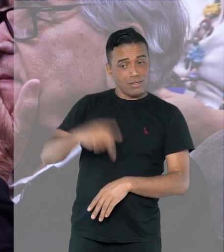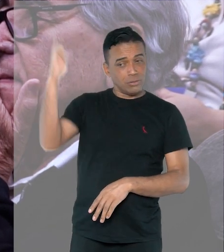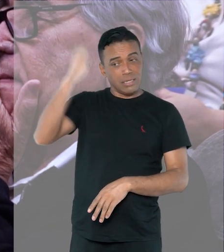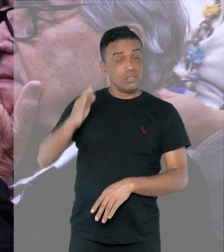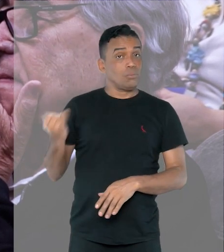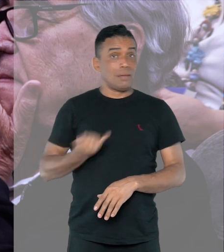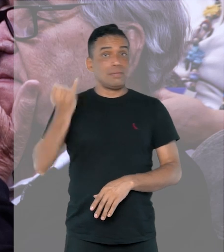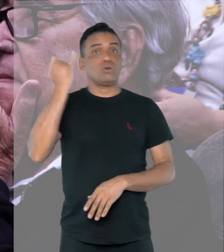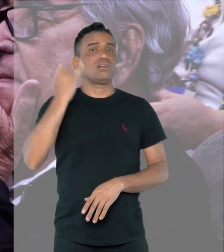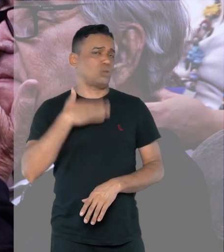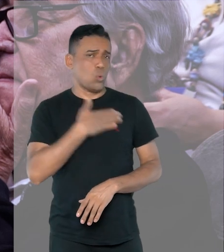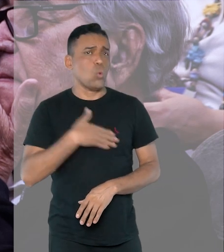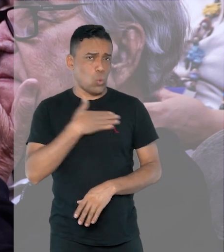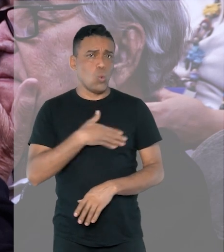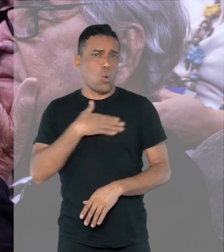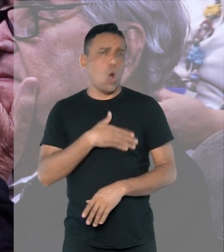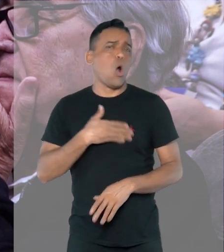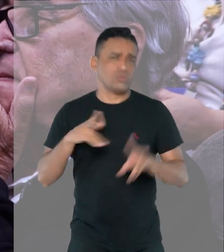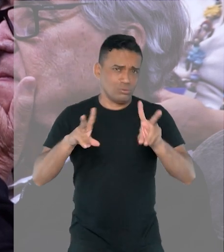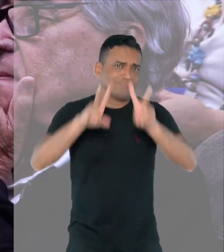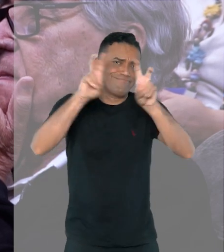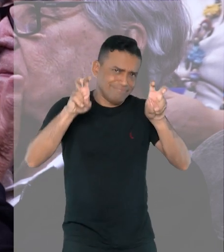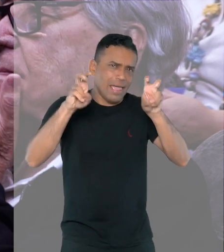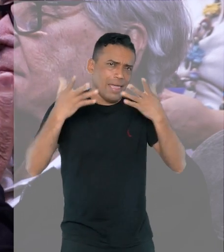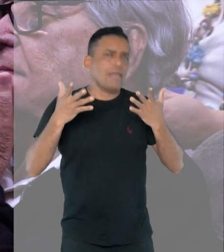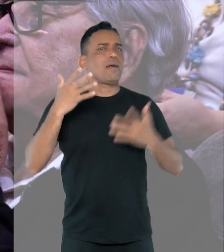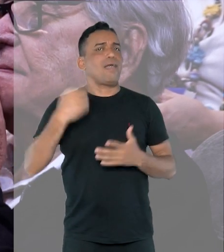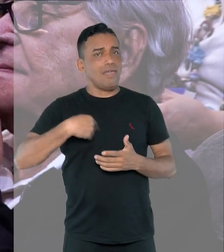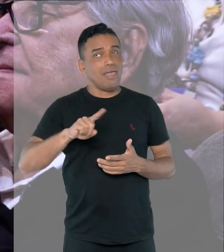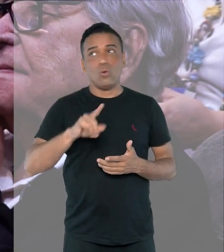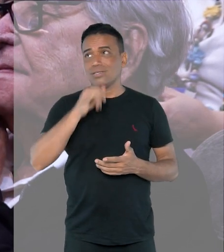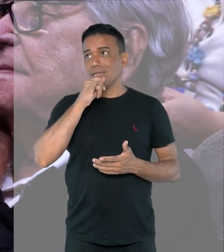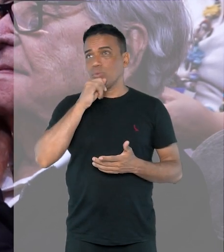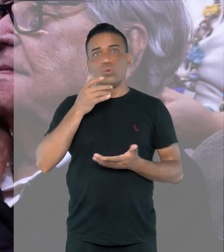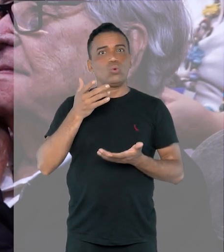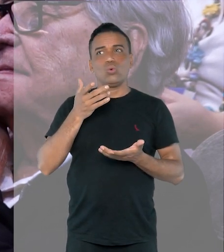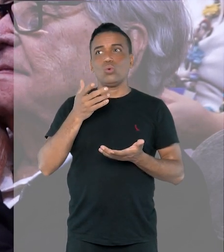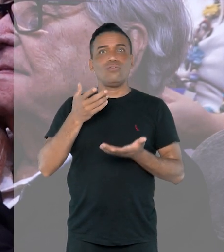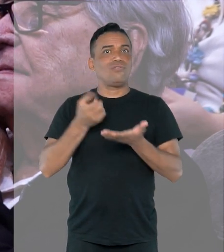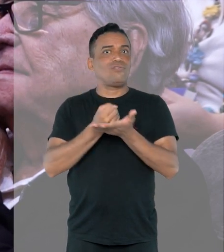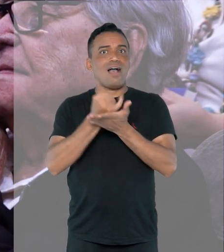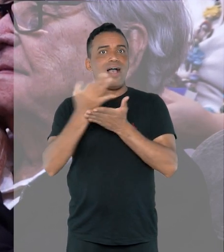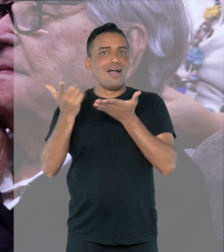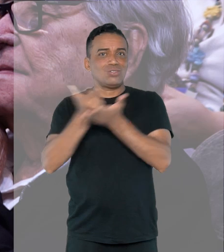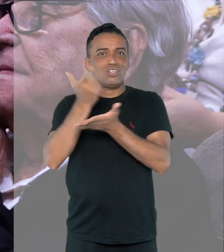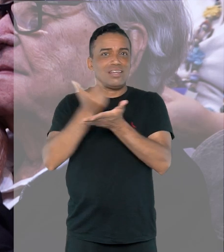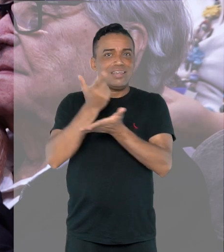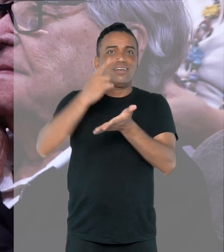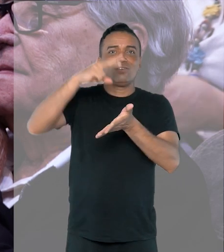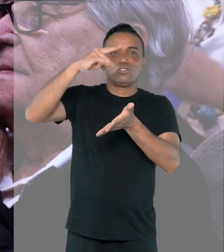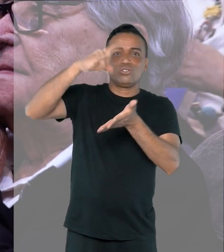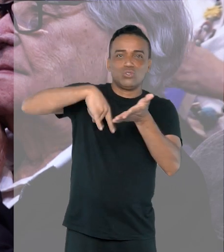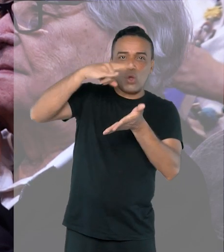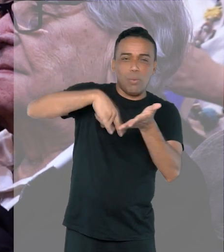mim. Eu gosto muito desse assunto. Eu sou, de certa maneira, um colecionador também, né? Eu tenho os